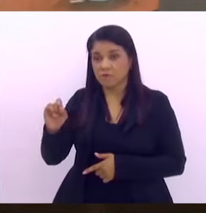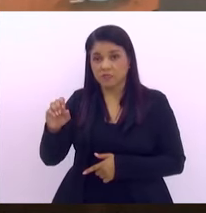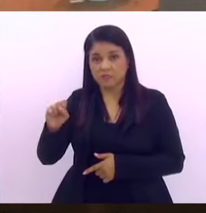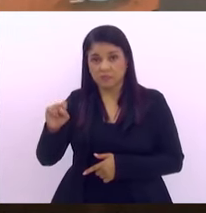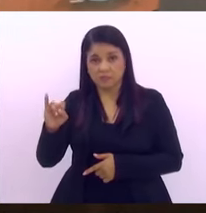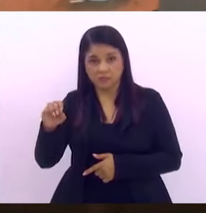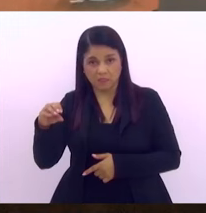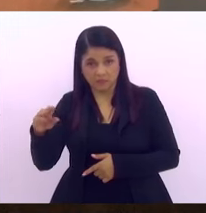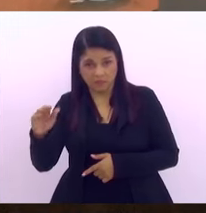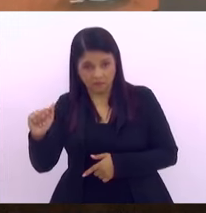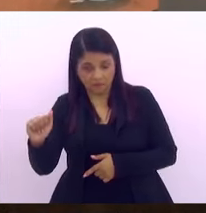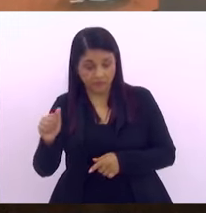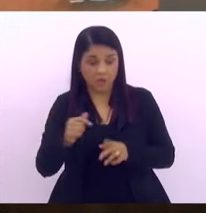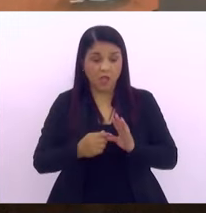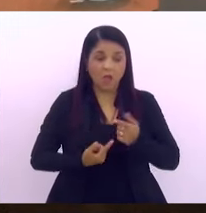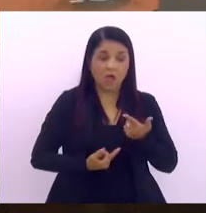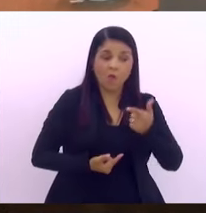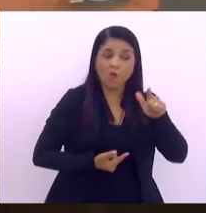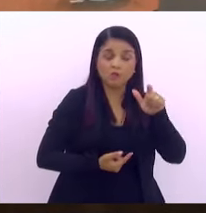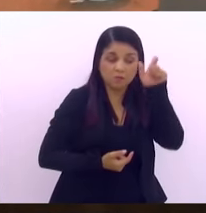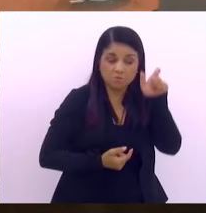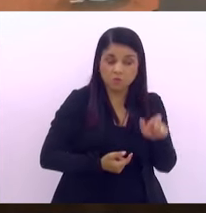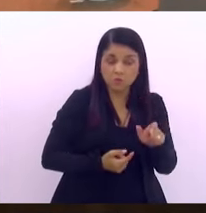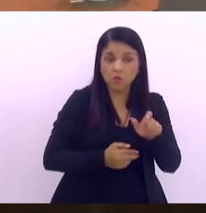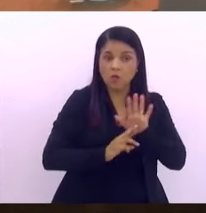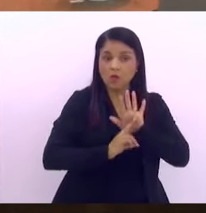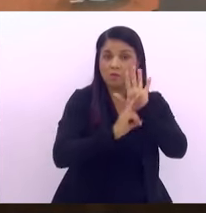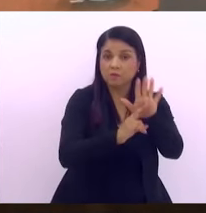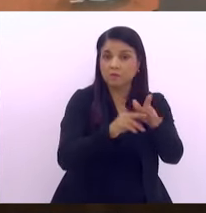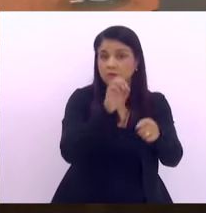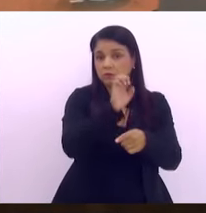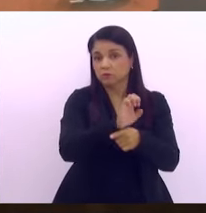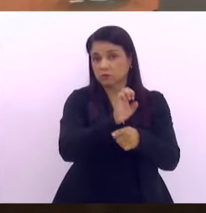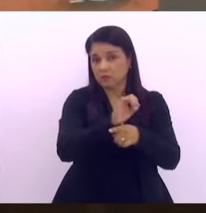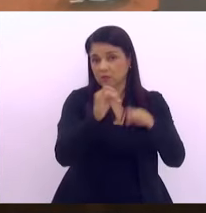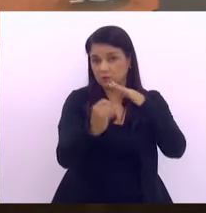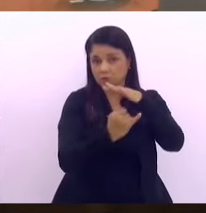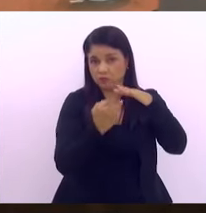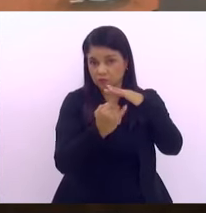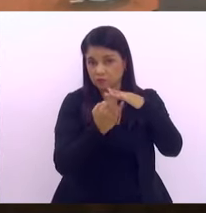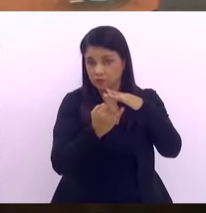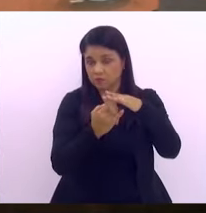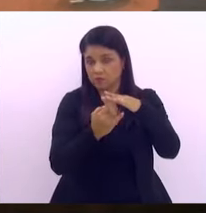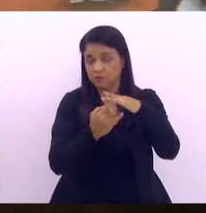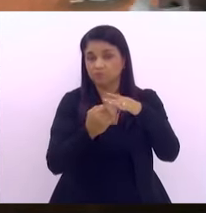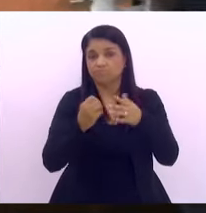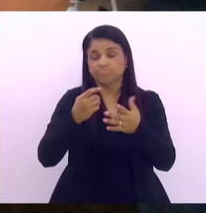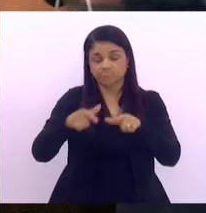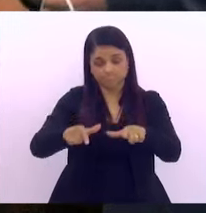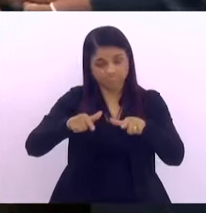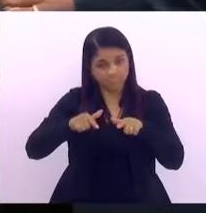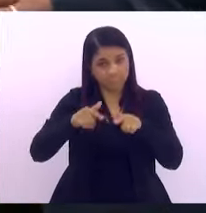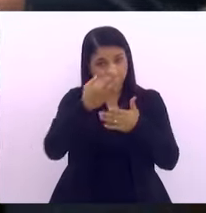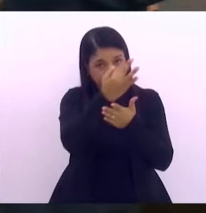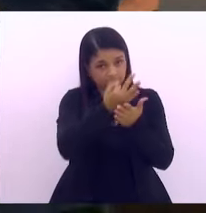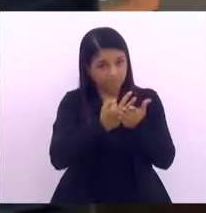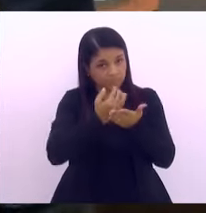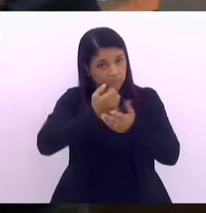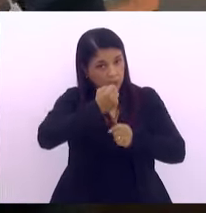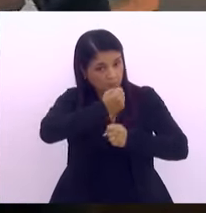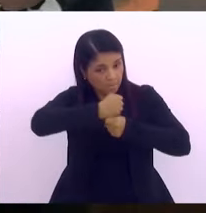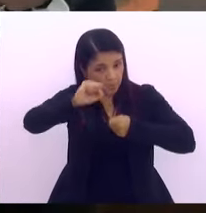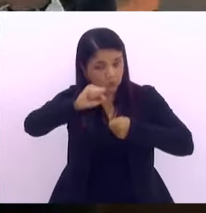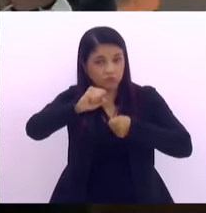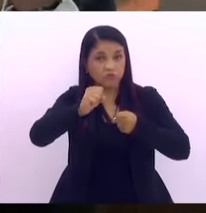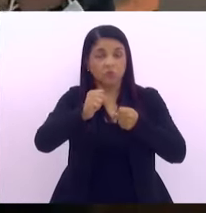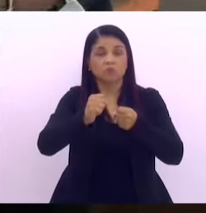secretário de Estado representando uma instituição também não ter palavra. É importante que o texto dessa moção de repúdio, senhor presidente, possa ser